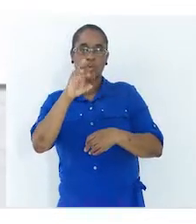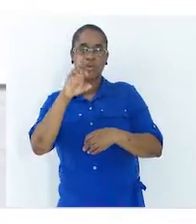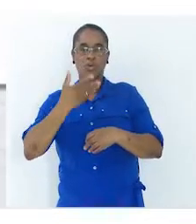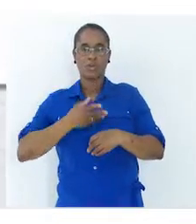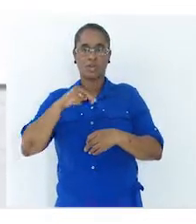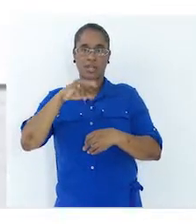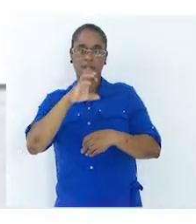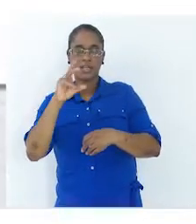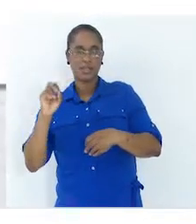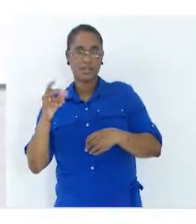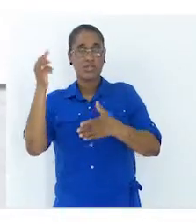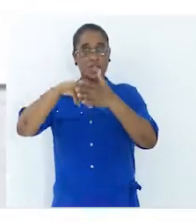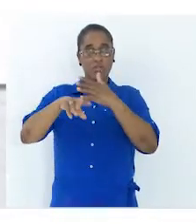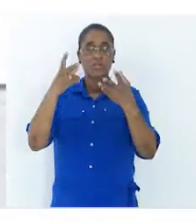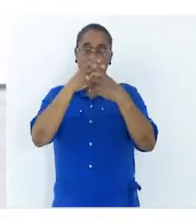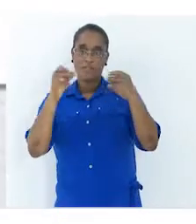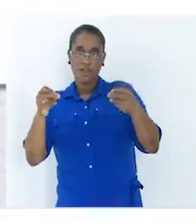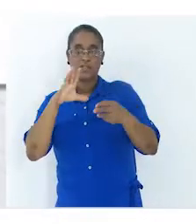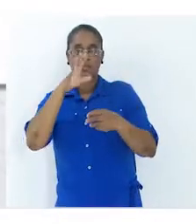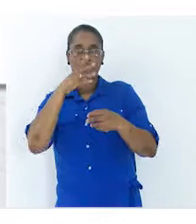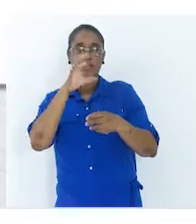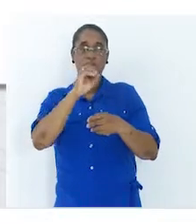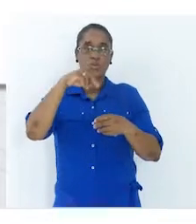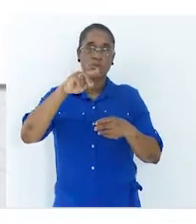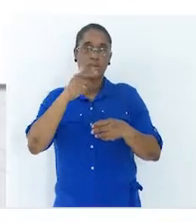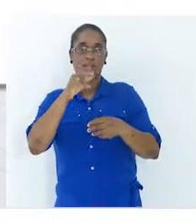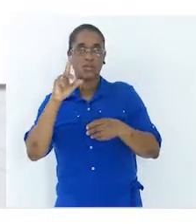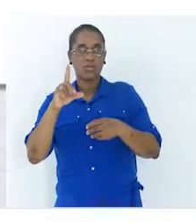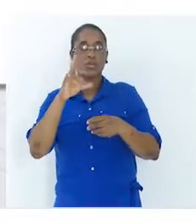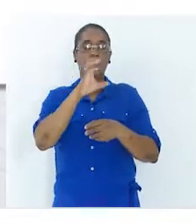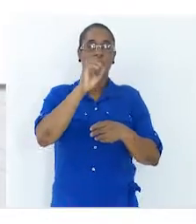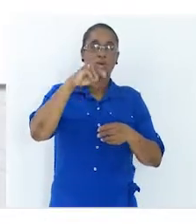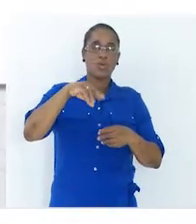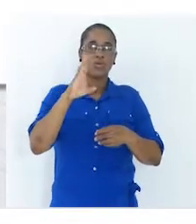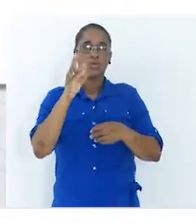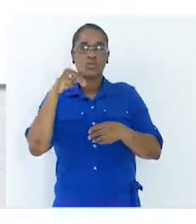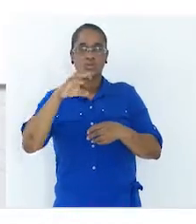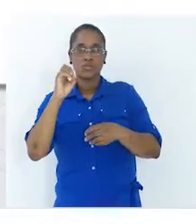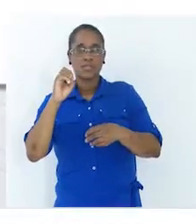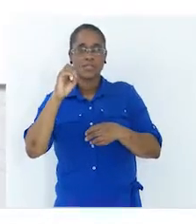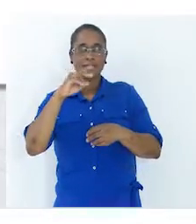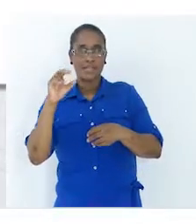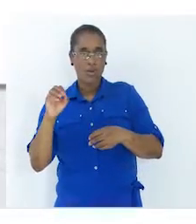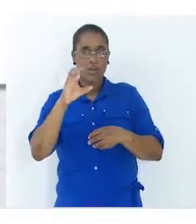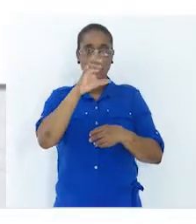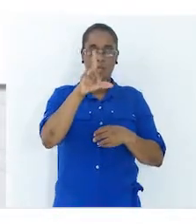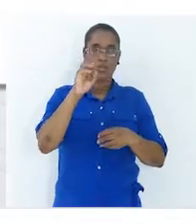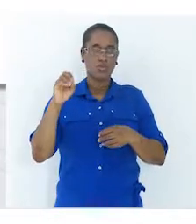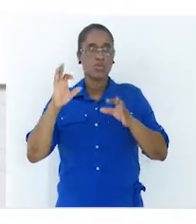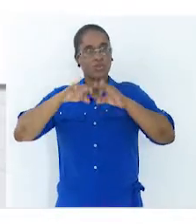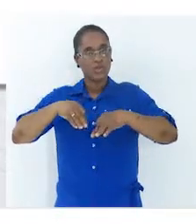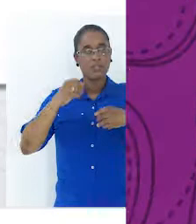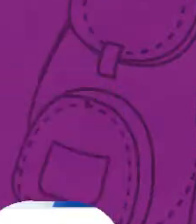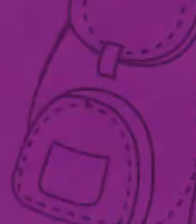das frases, falar dos conectores, são as conjunções e locuções. No fim, vamos ter exercícios e desafios.